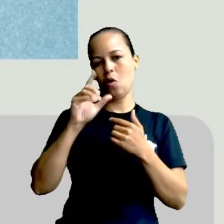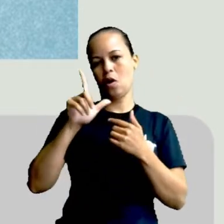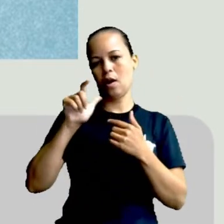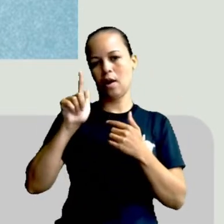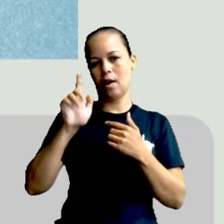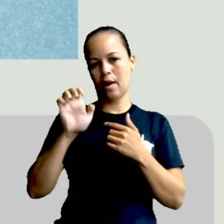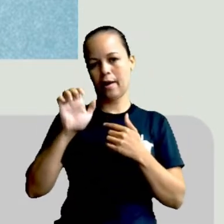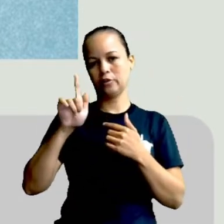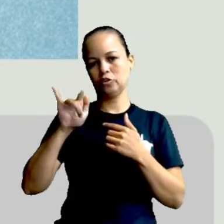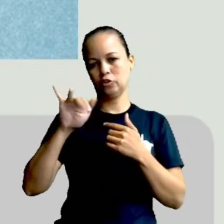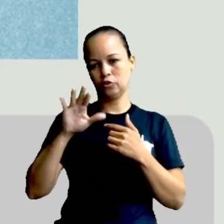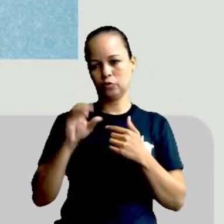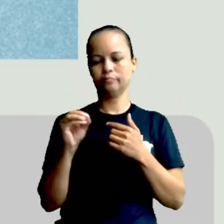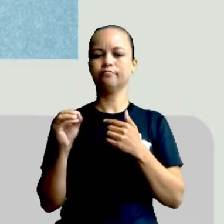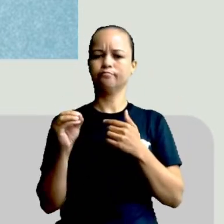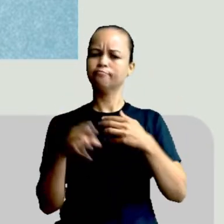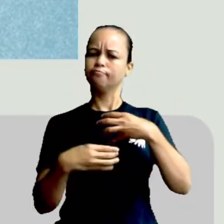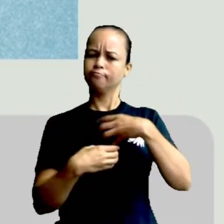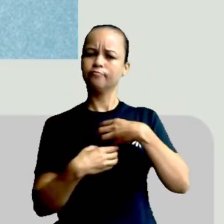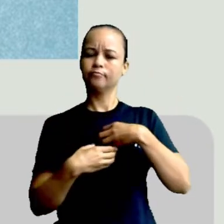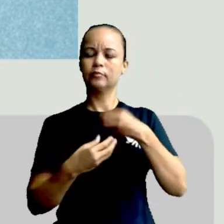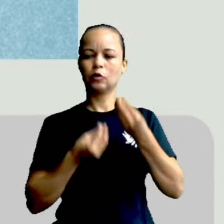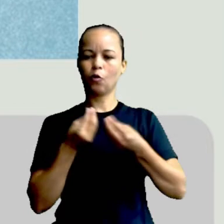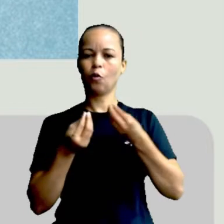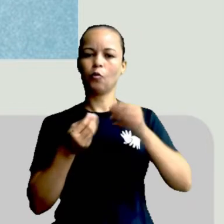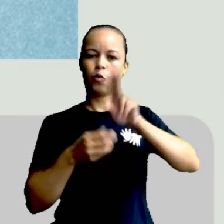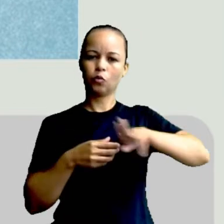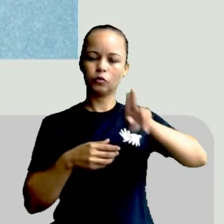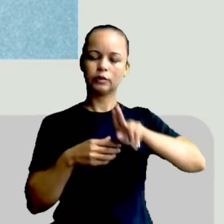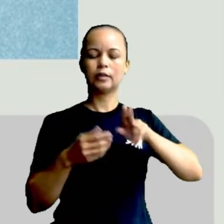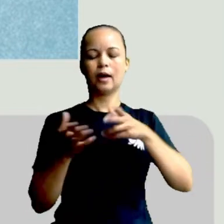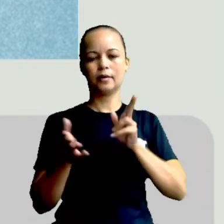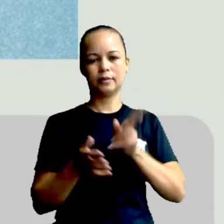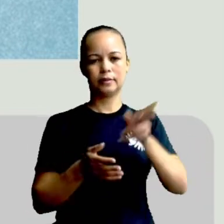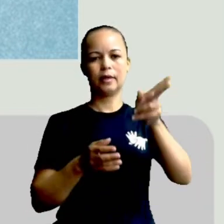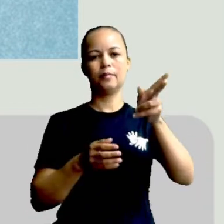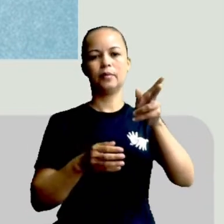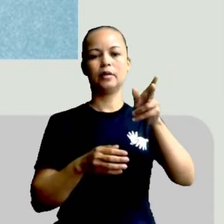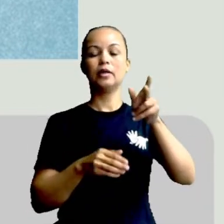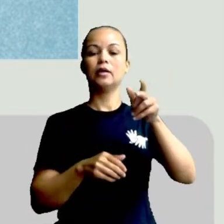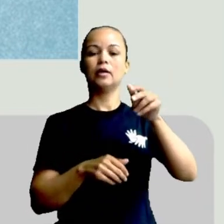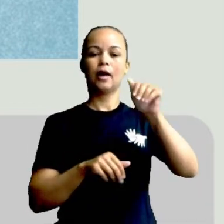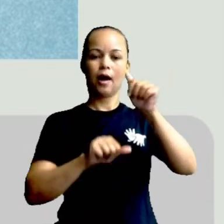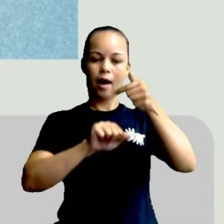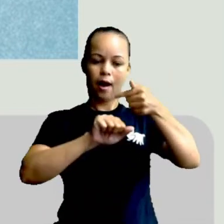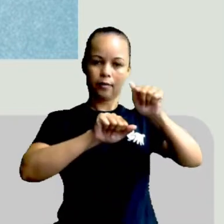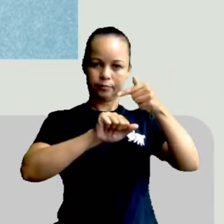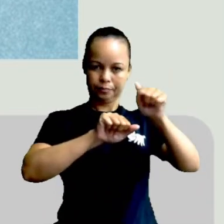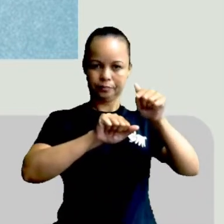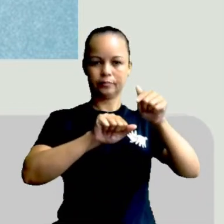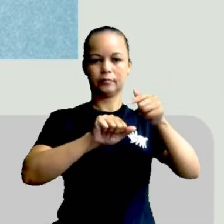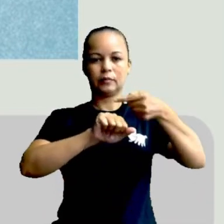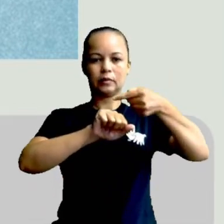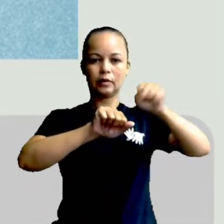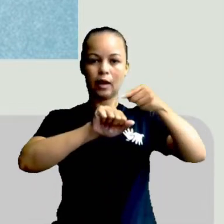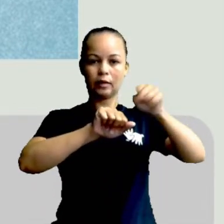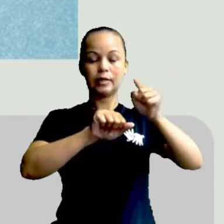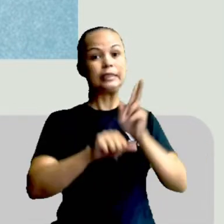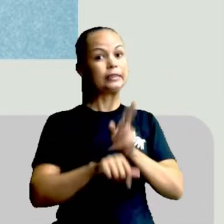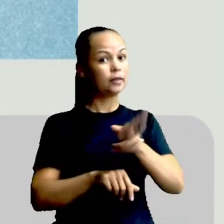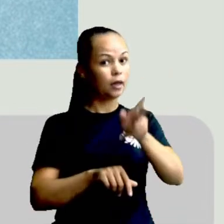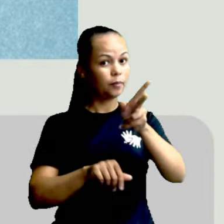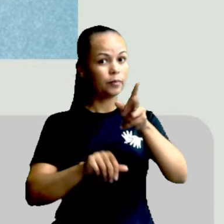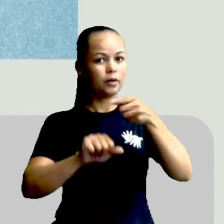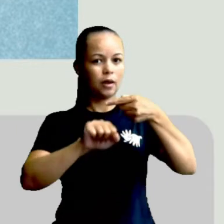faz sentido então quando usar escola será sempre com a crazy ver só será